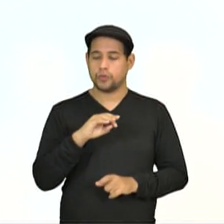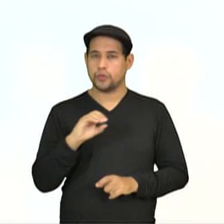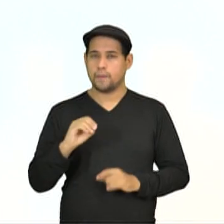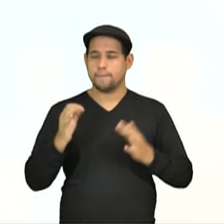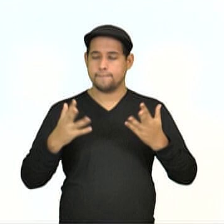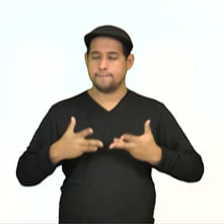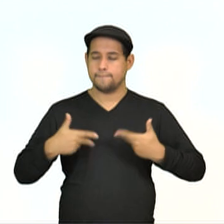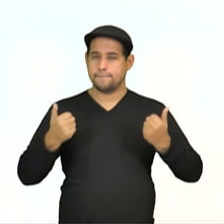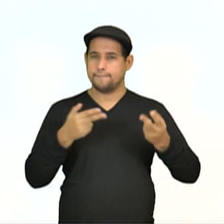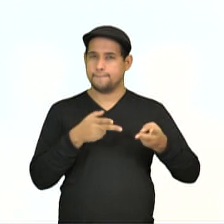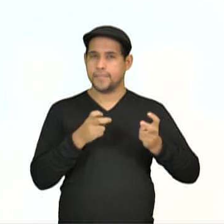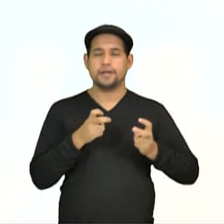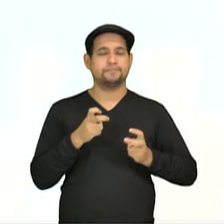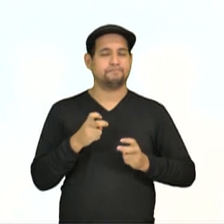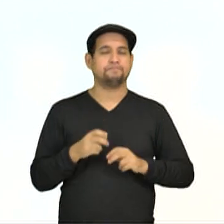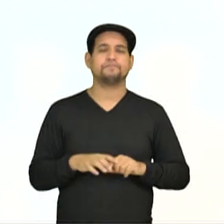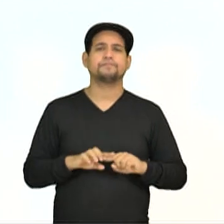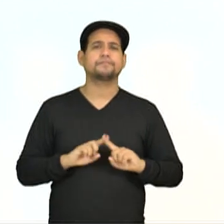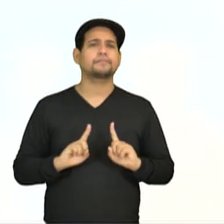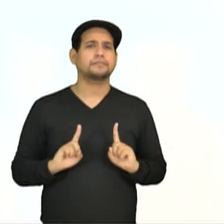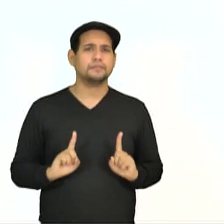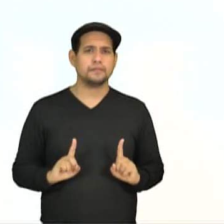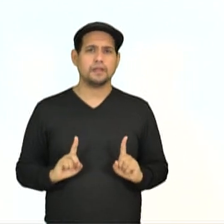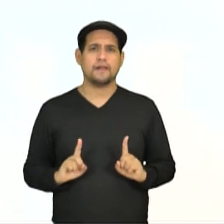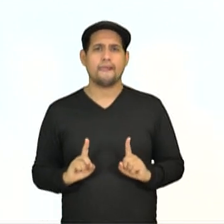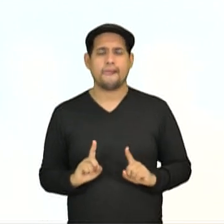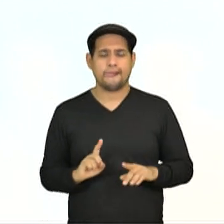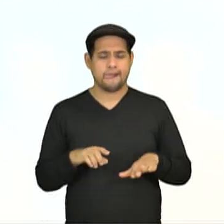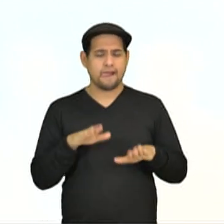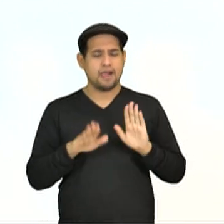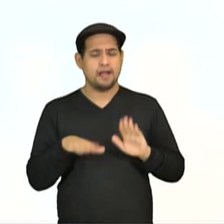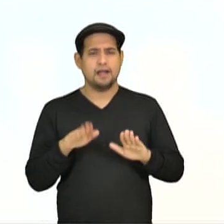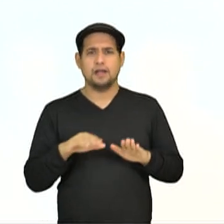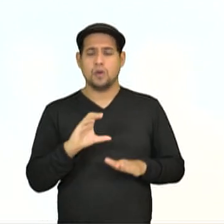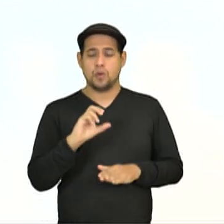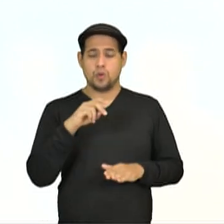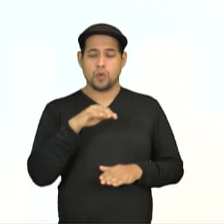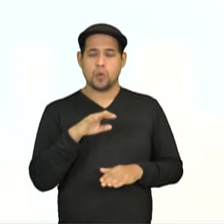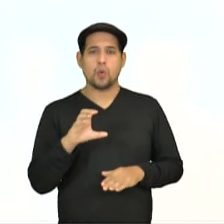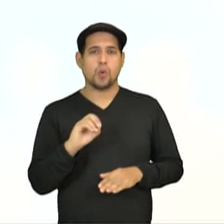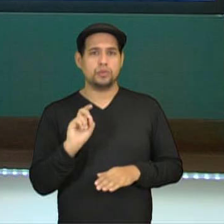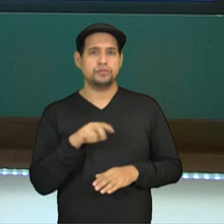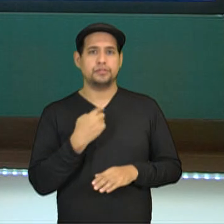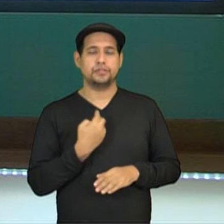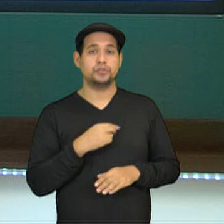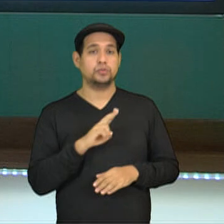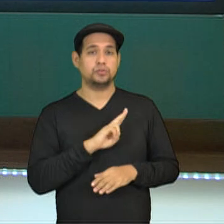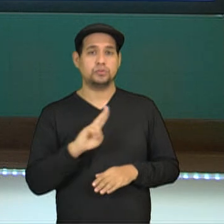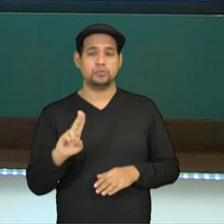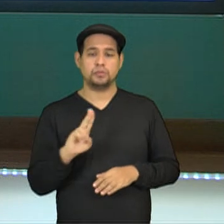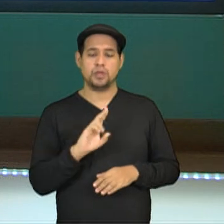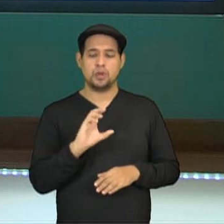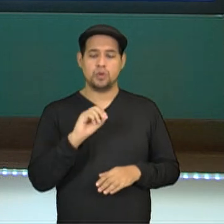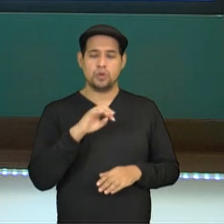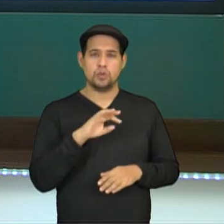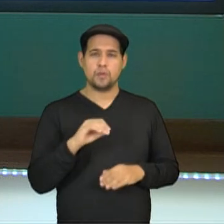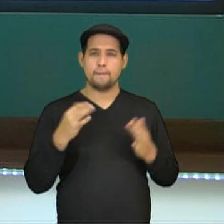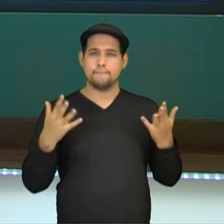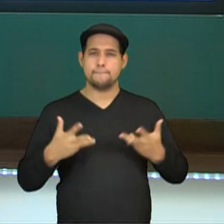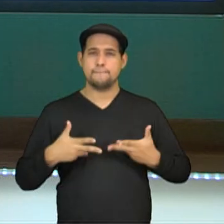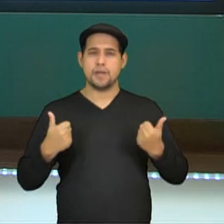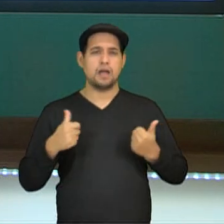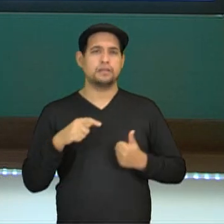Né? Olha que interessante. Então, geralmente, nos contos que nós denominamos de contos maravilhosos, nós